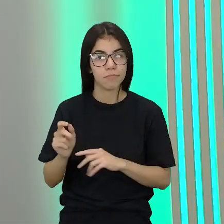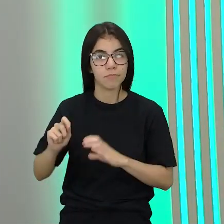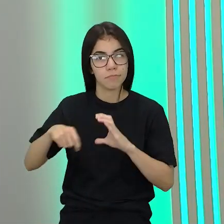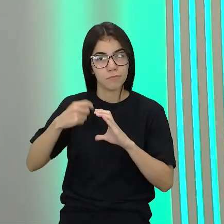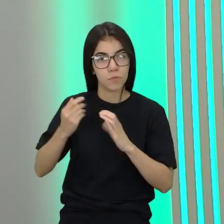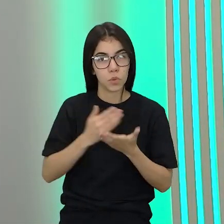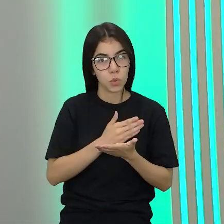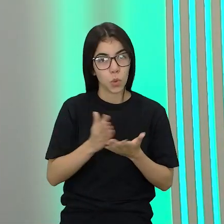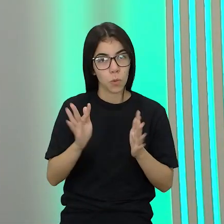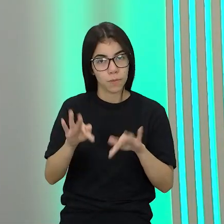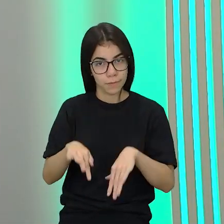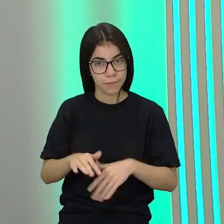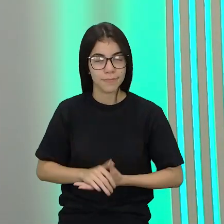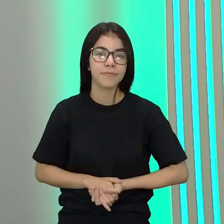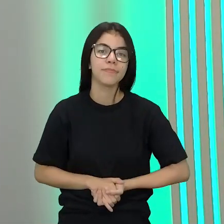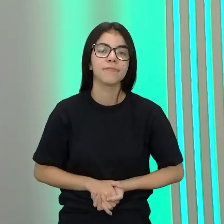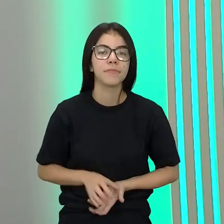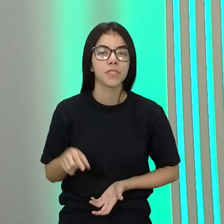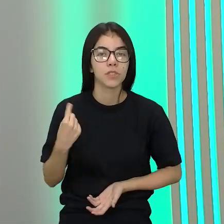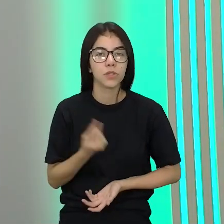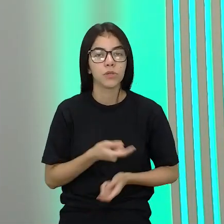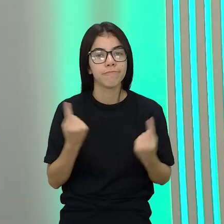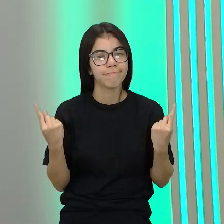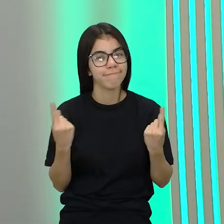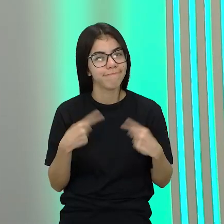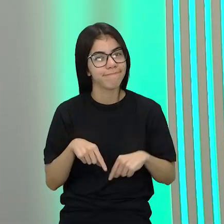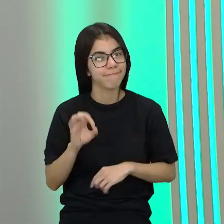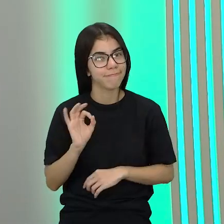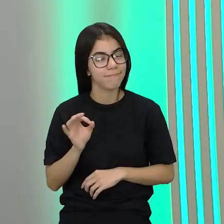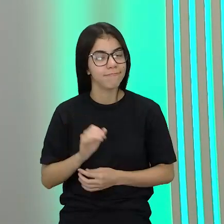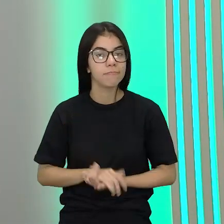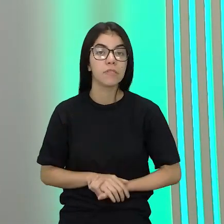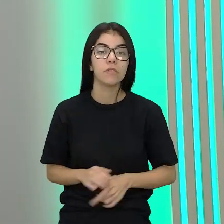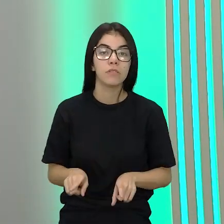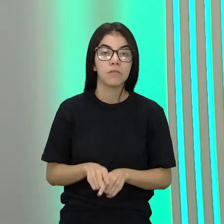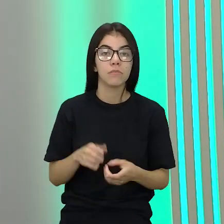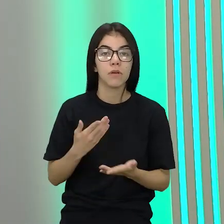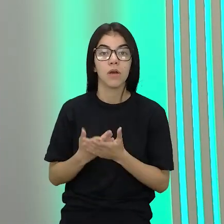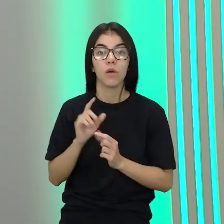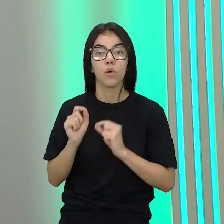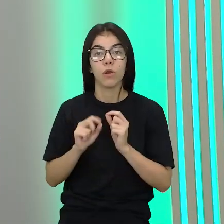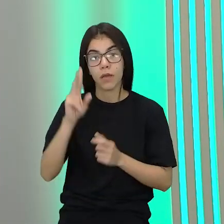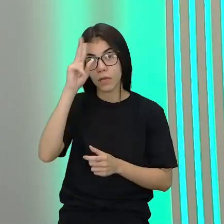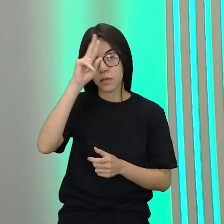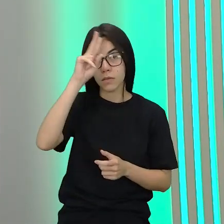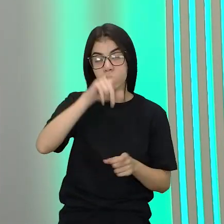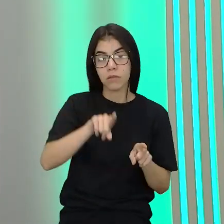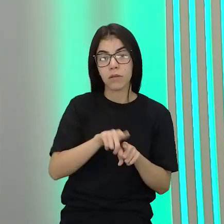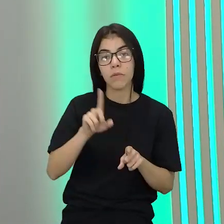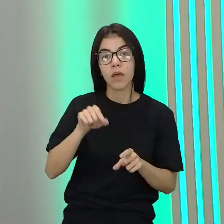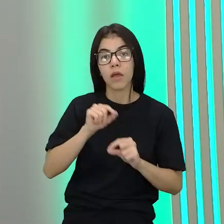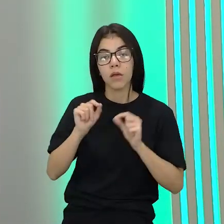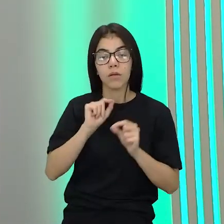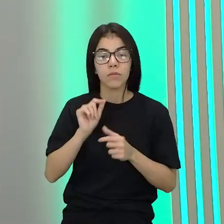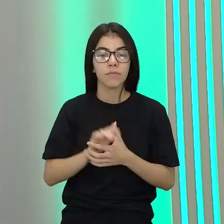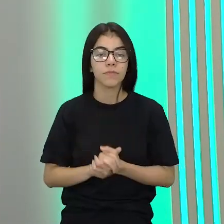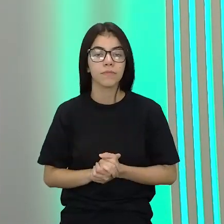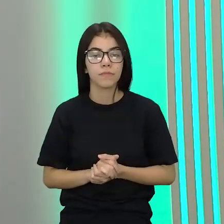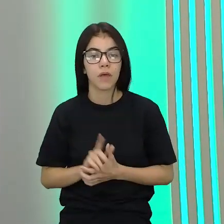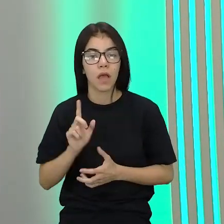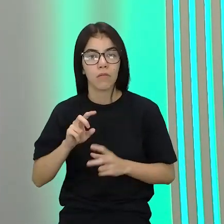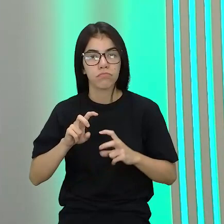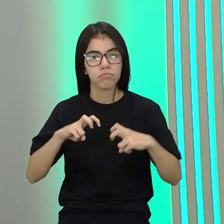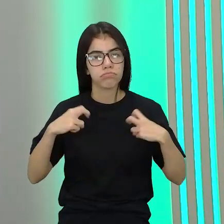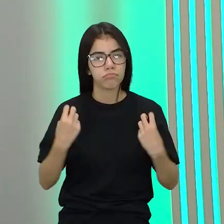do início ao fim. Nosso desafio. Essa aula é uma aula de história que nada mais é do que uma grande roda